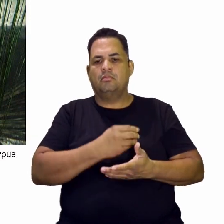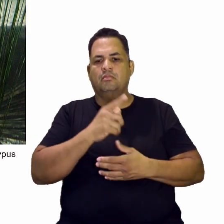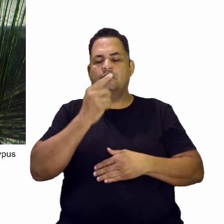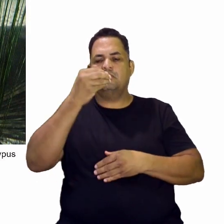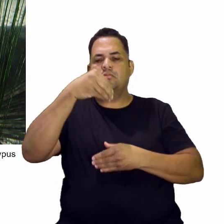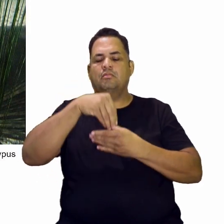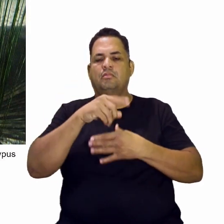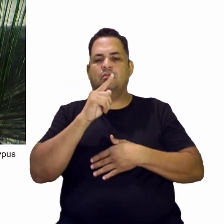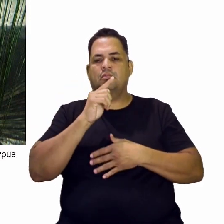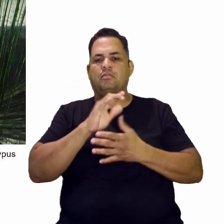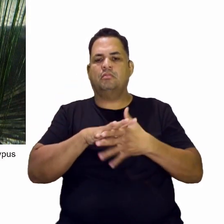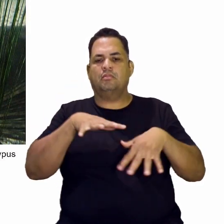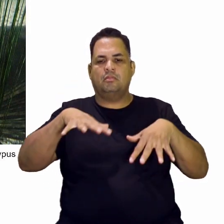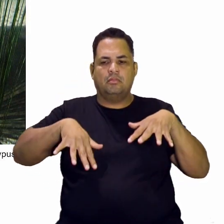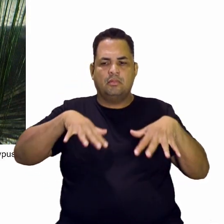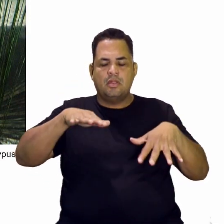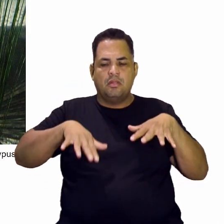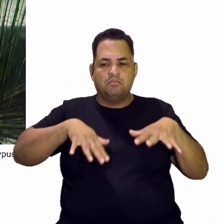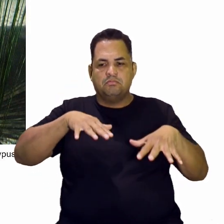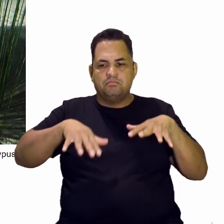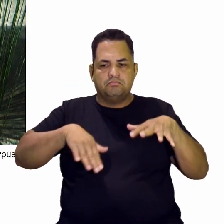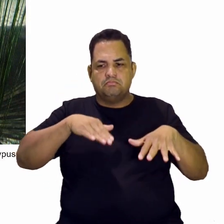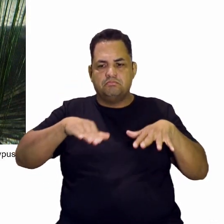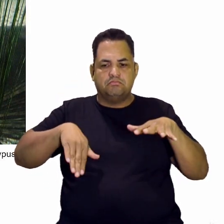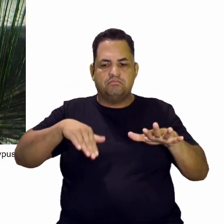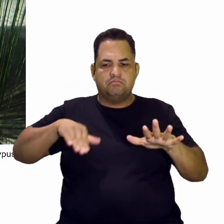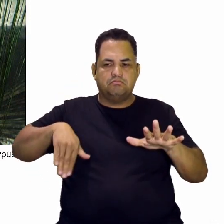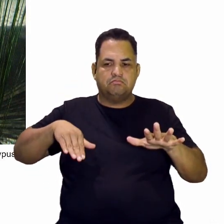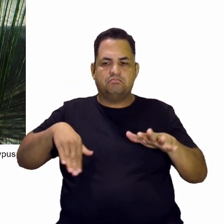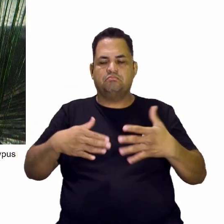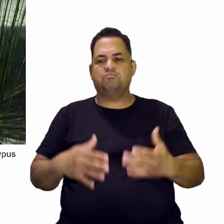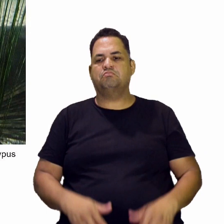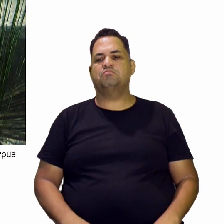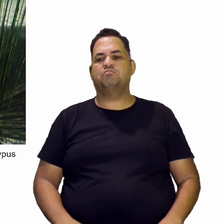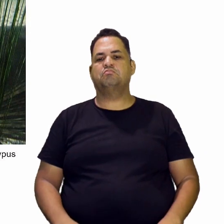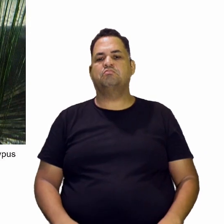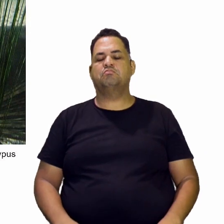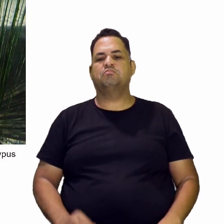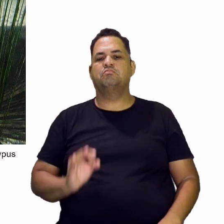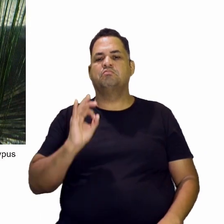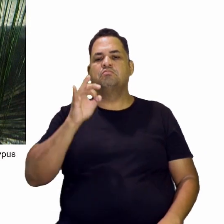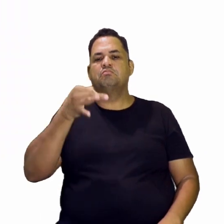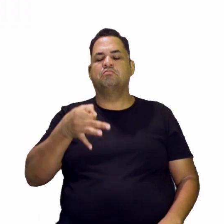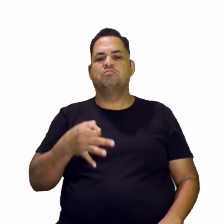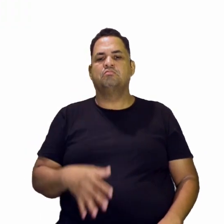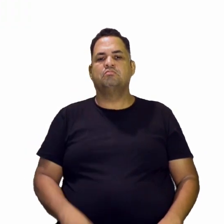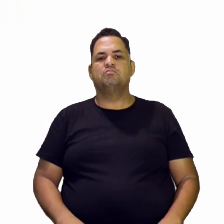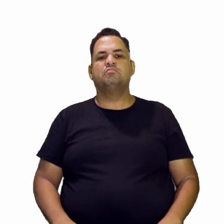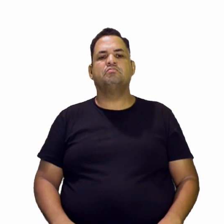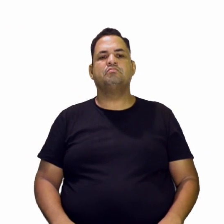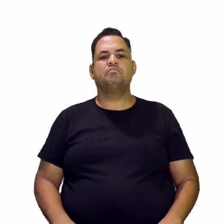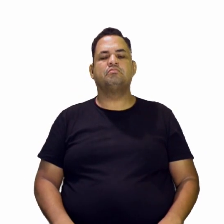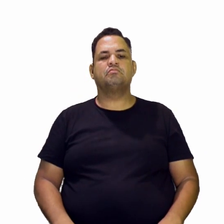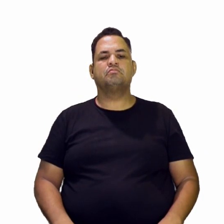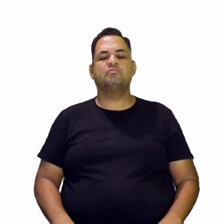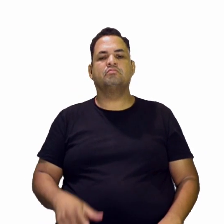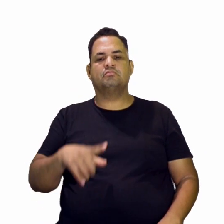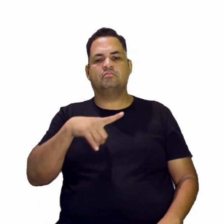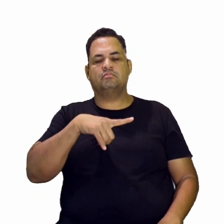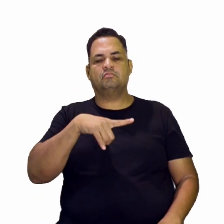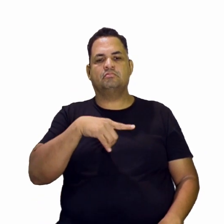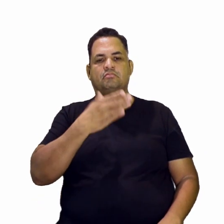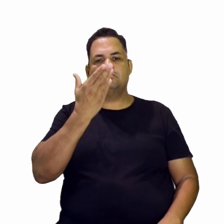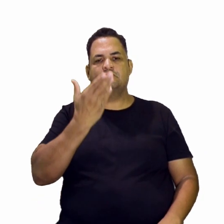aquática. Nada muito bem, obrigado, e está muito tranquilo no seu ambiente. Certinho? Vamos para outra?